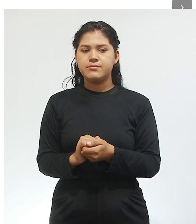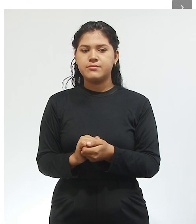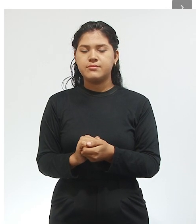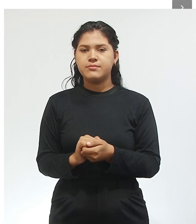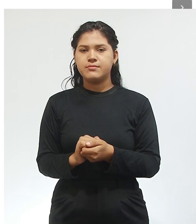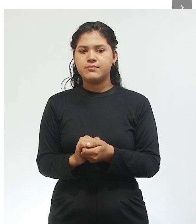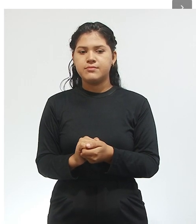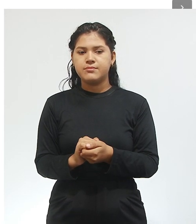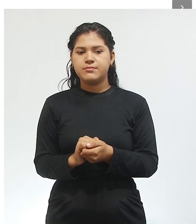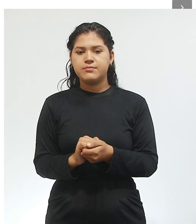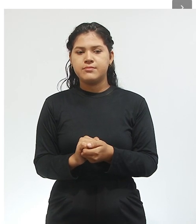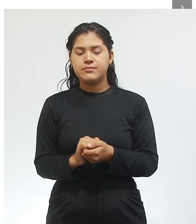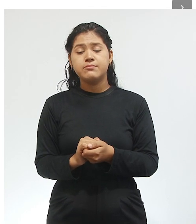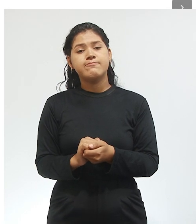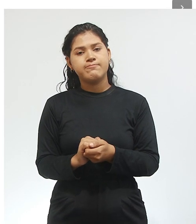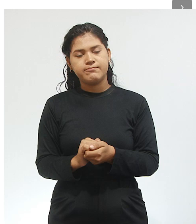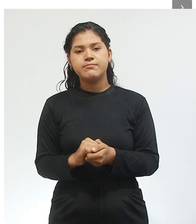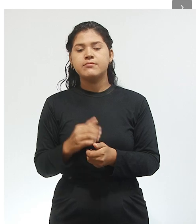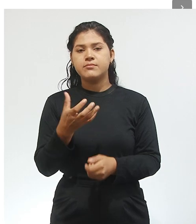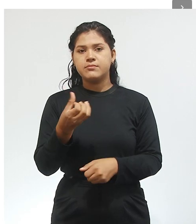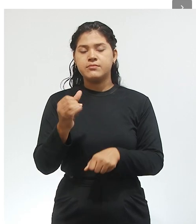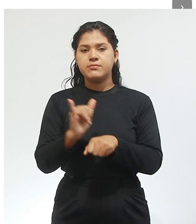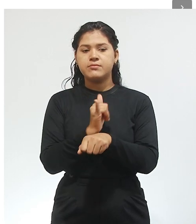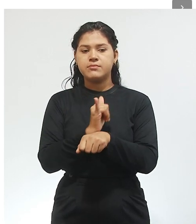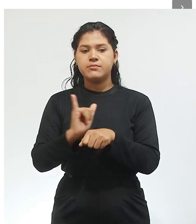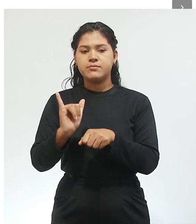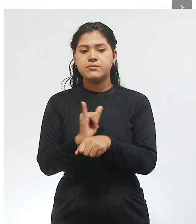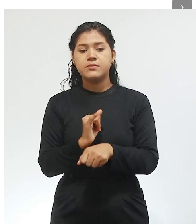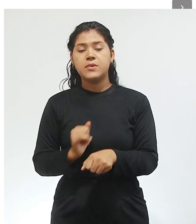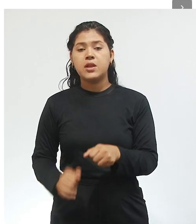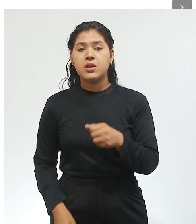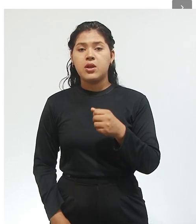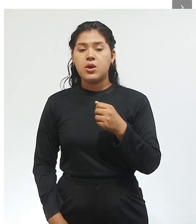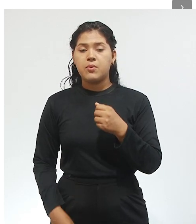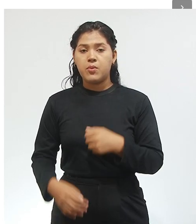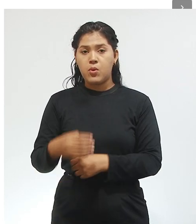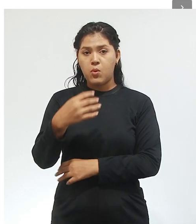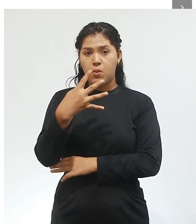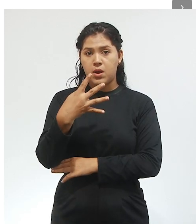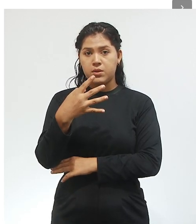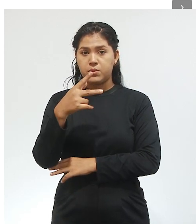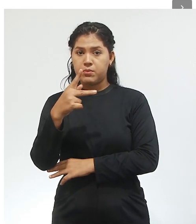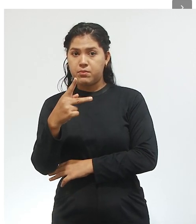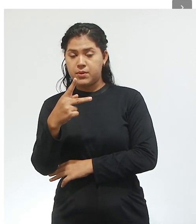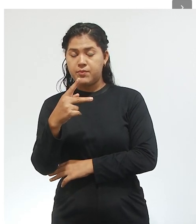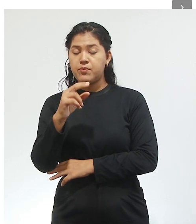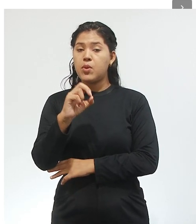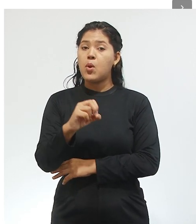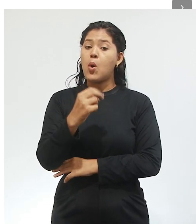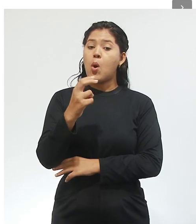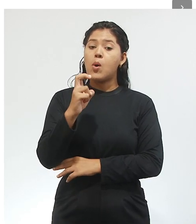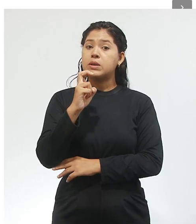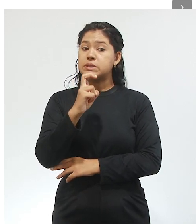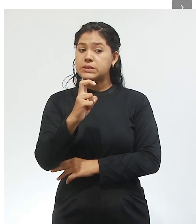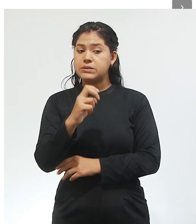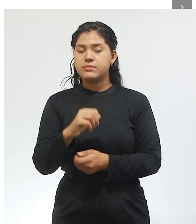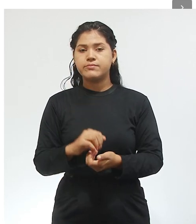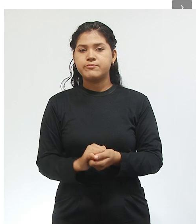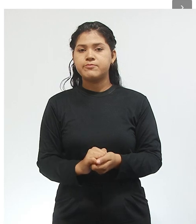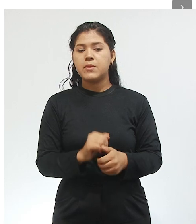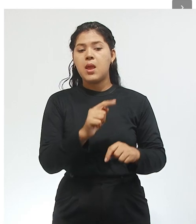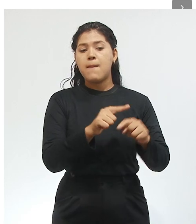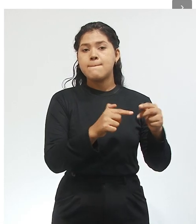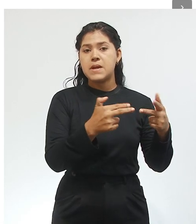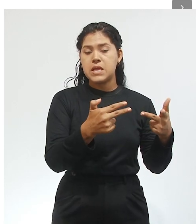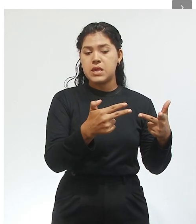E aí, as estratégias a gente vai lidar com os 4 P's, ou na verdade com 5 P's, como a gente está vendo aqui: produto,